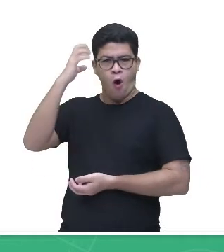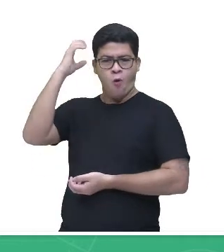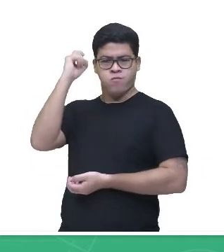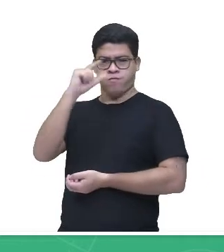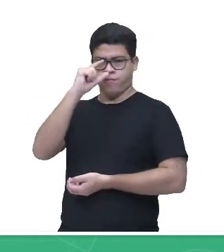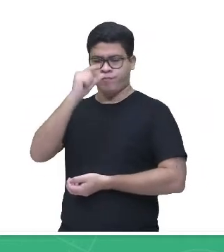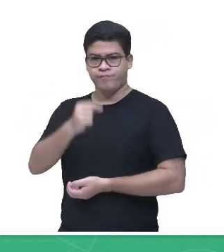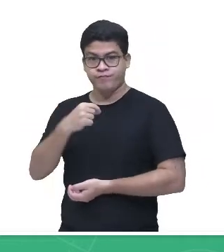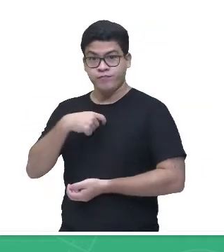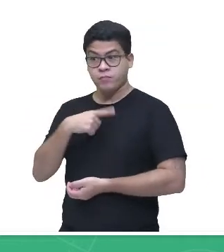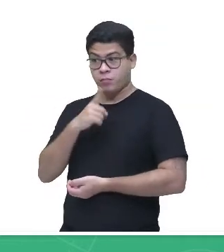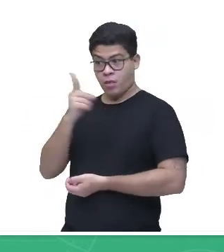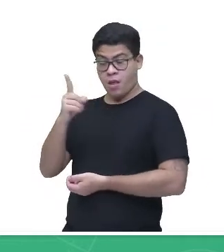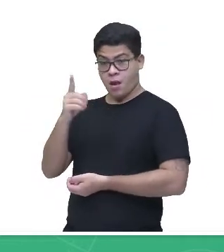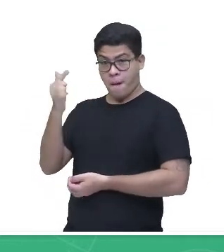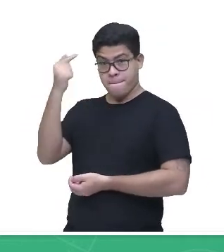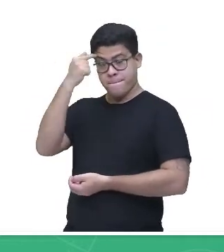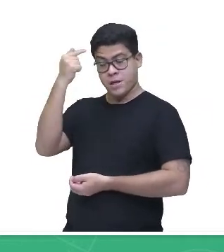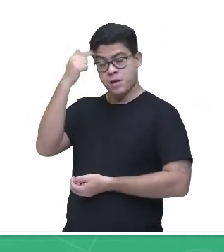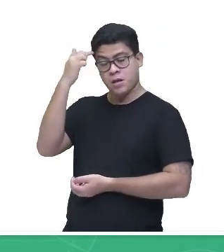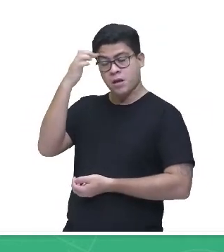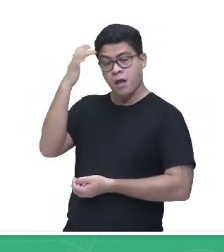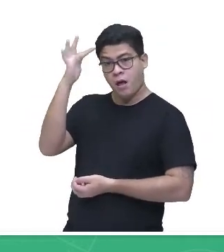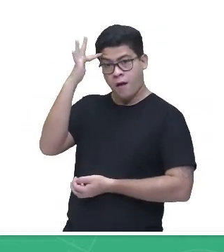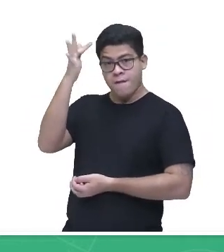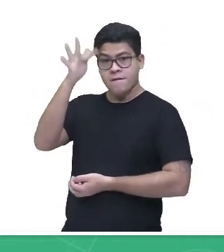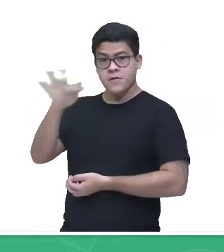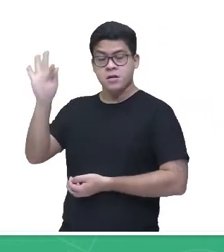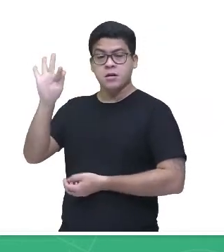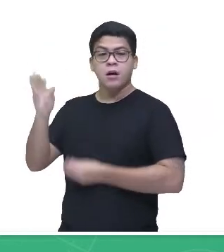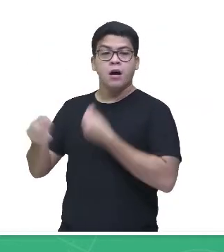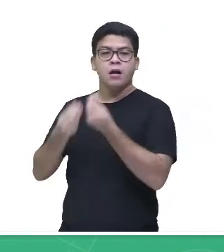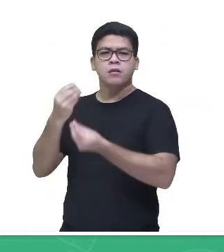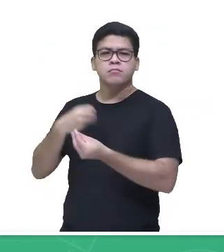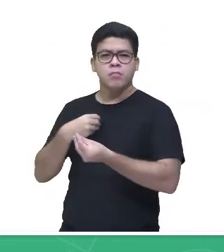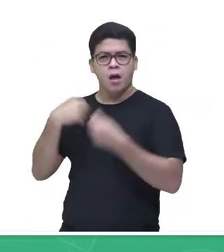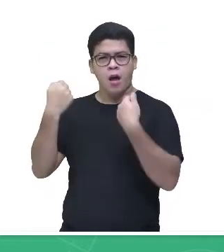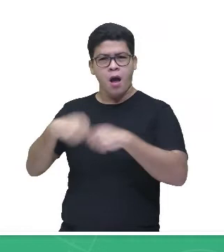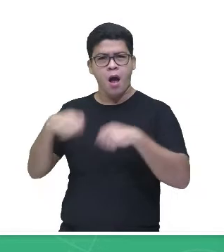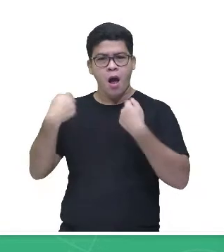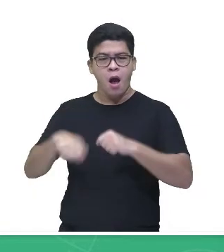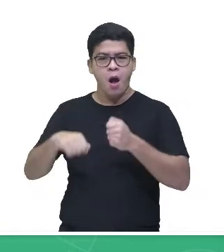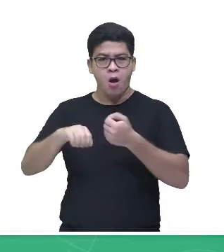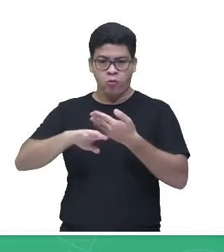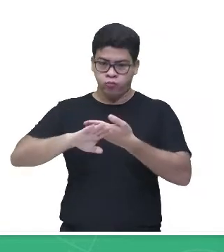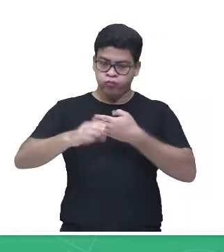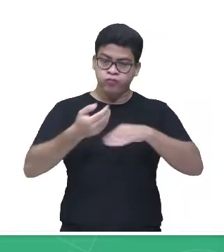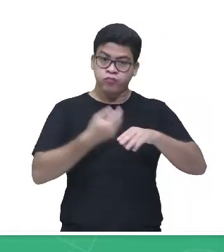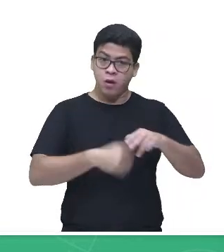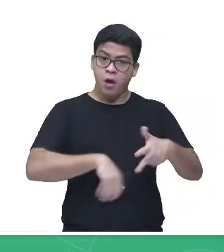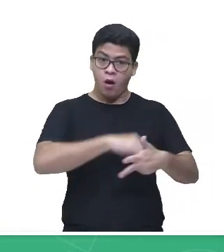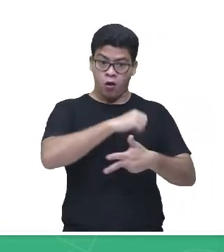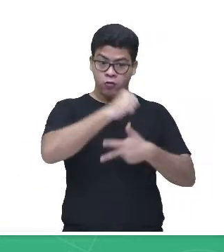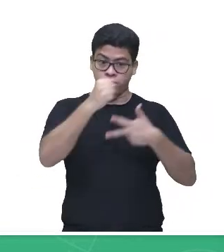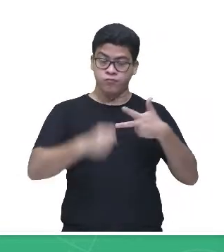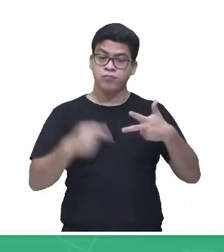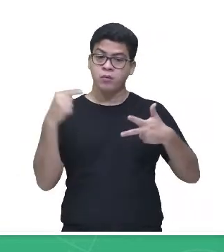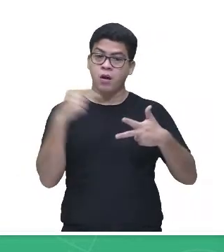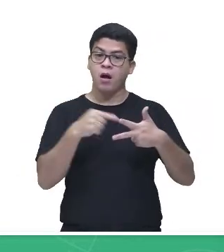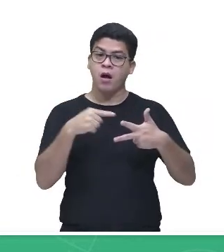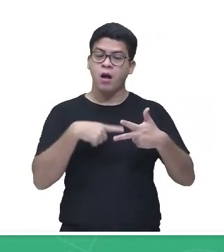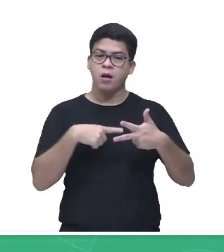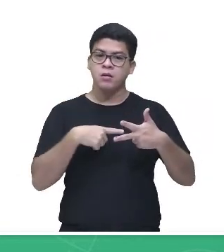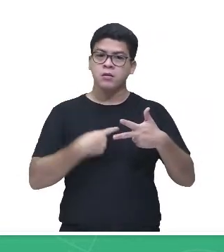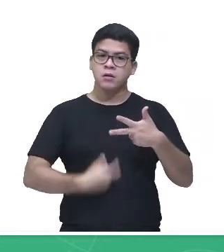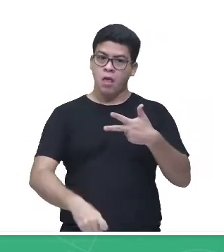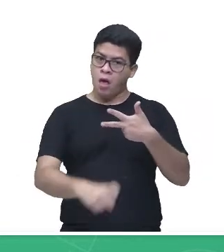francês, defendia a divisão do poder em 3 estados, que é justamente o pensamento que Locke